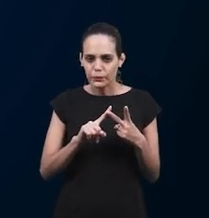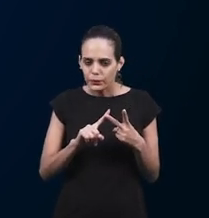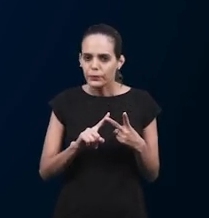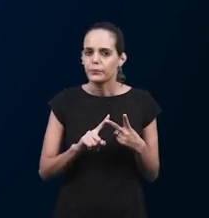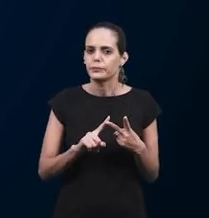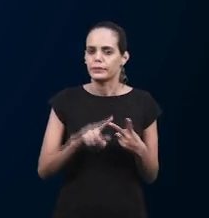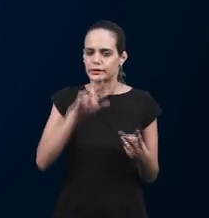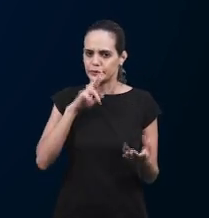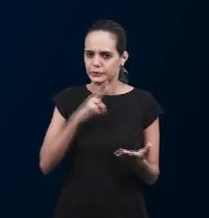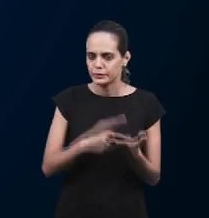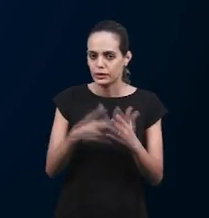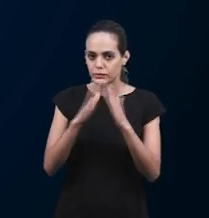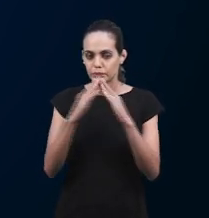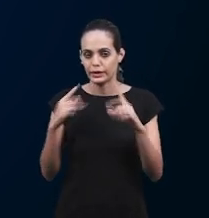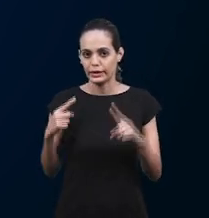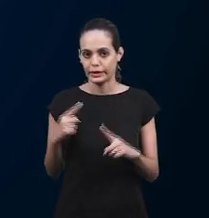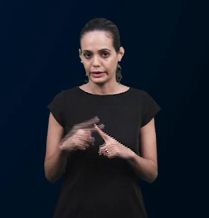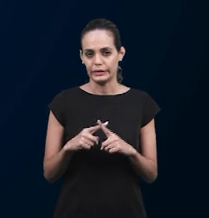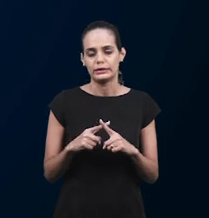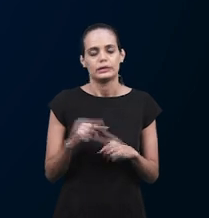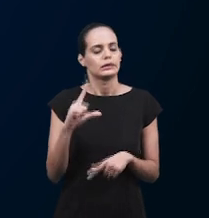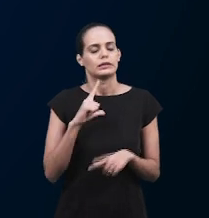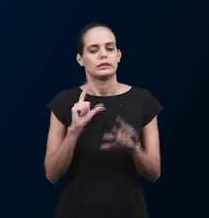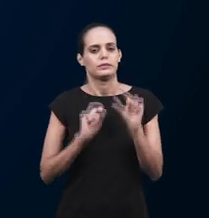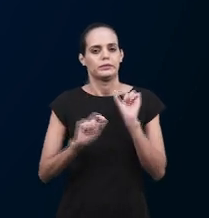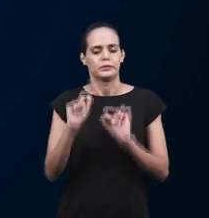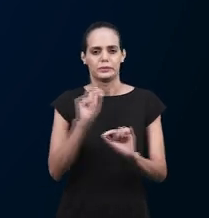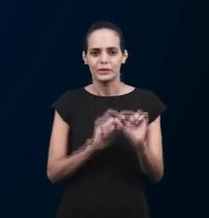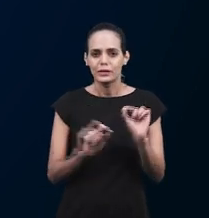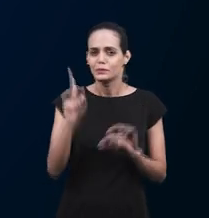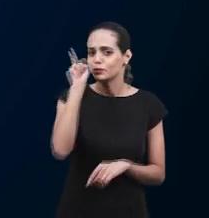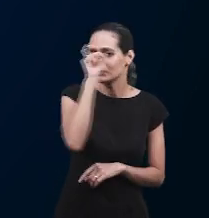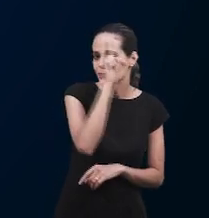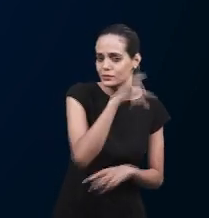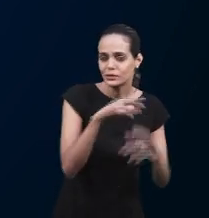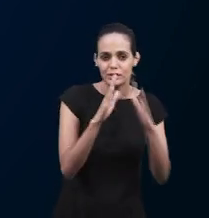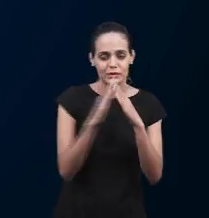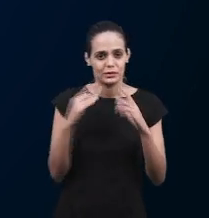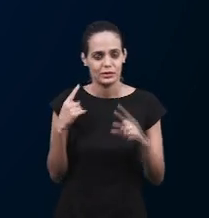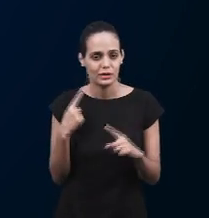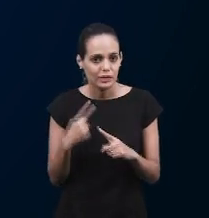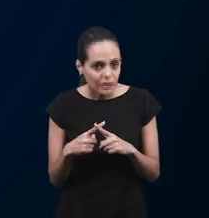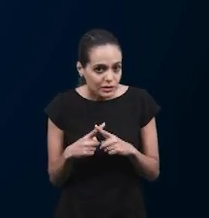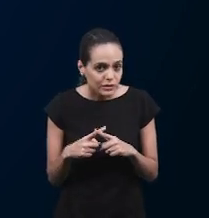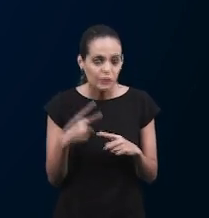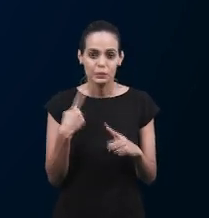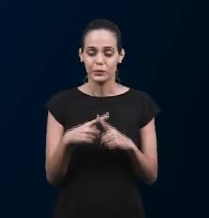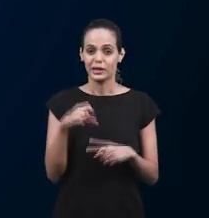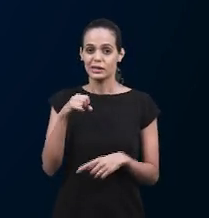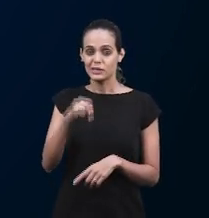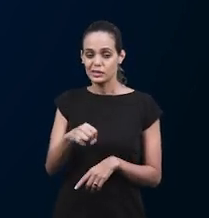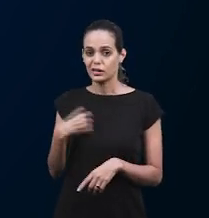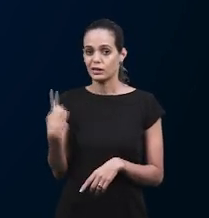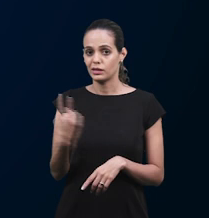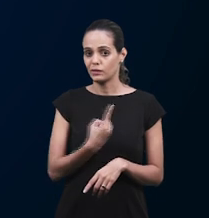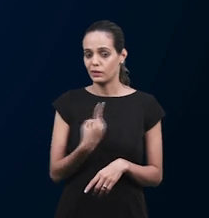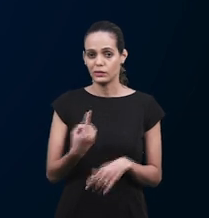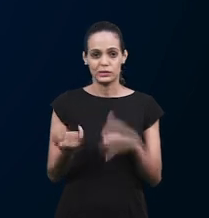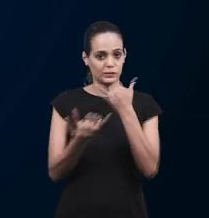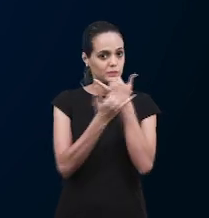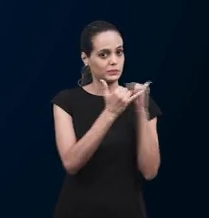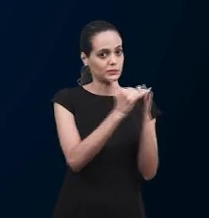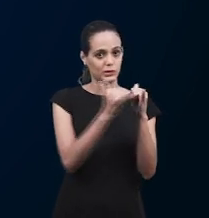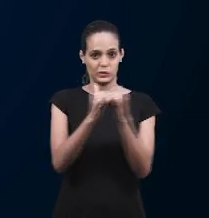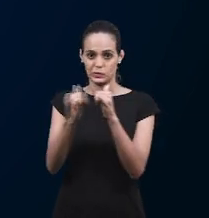decisão dele para a vida da igreja, houve uma grande dificuldade na vida da igreja, Porque quando nós não perdoamos a dívida